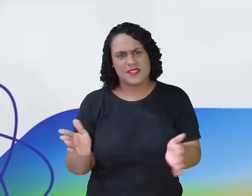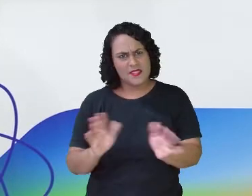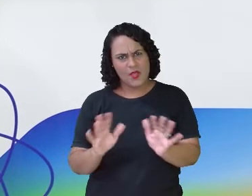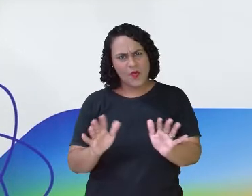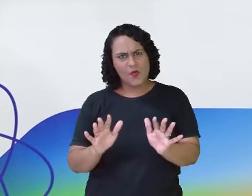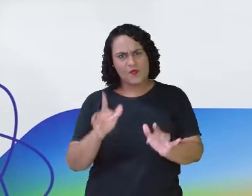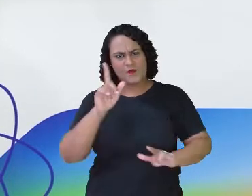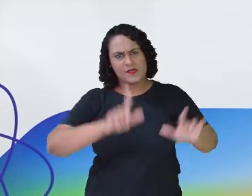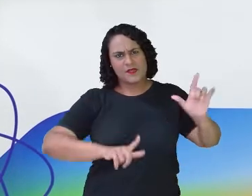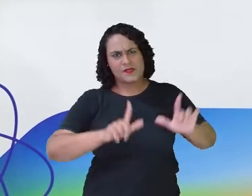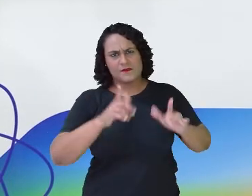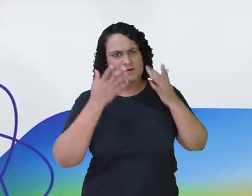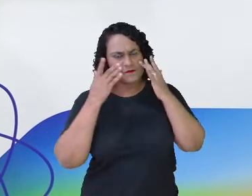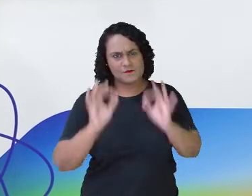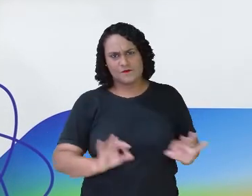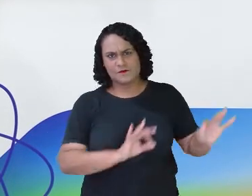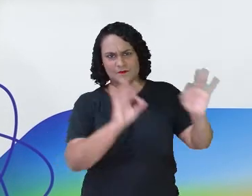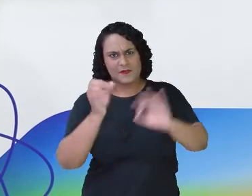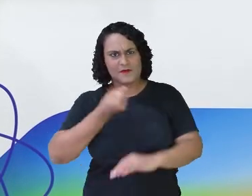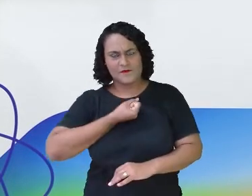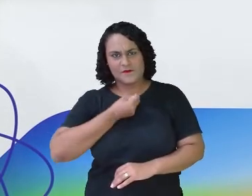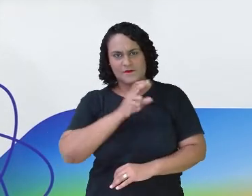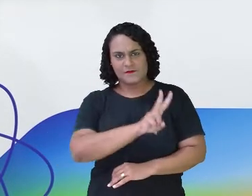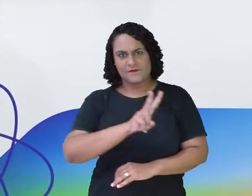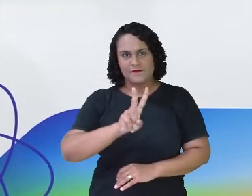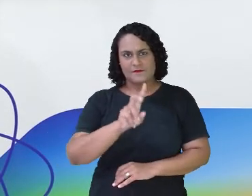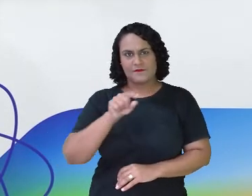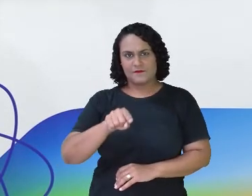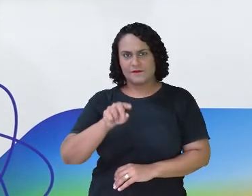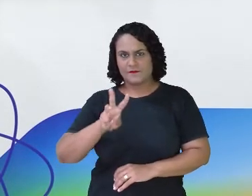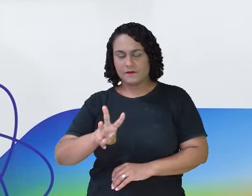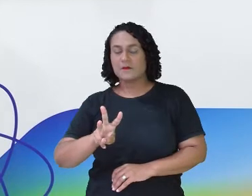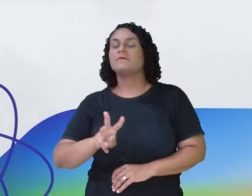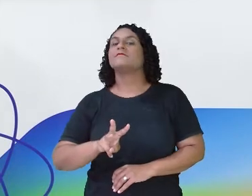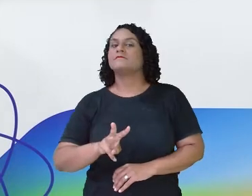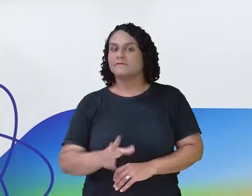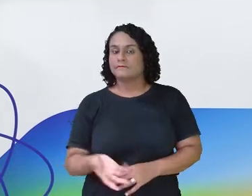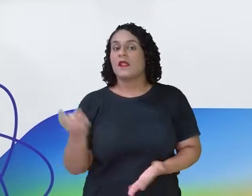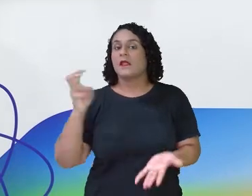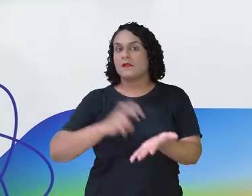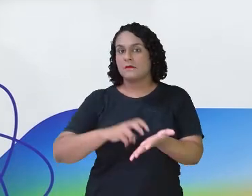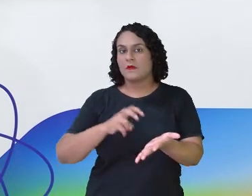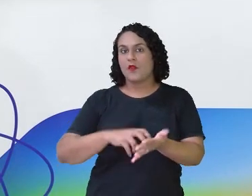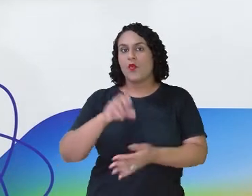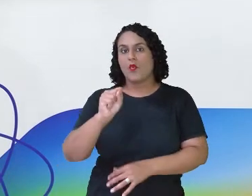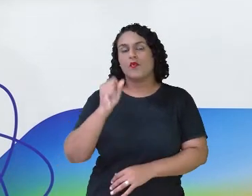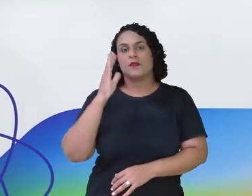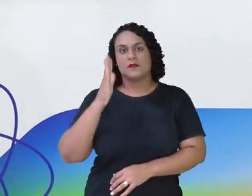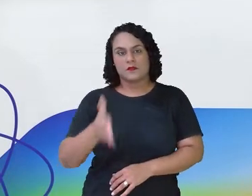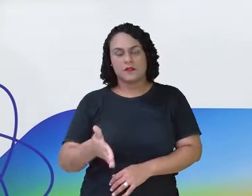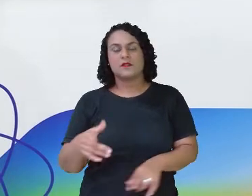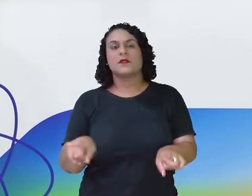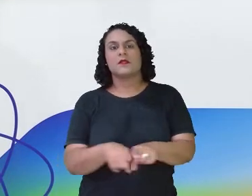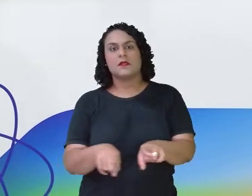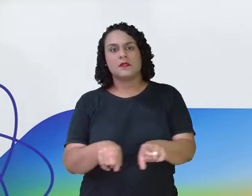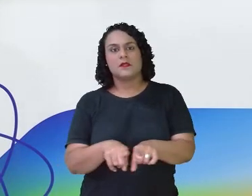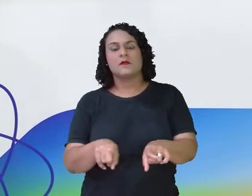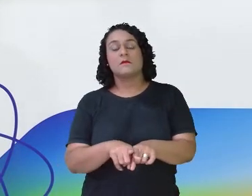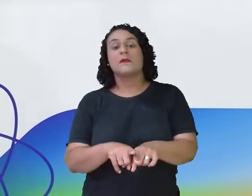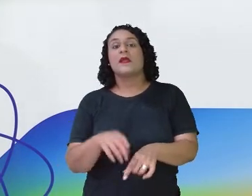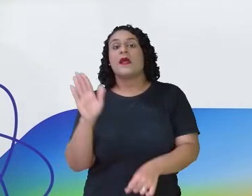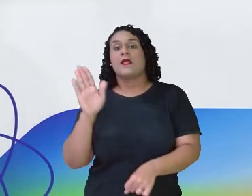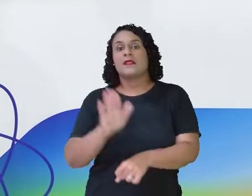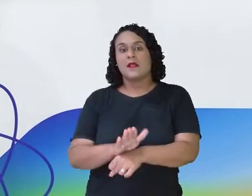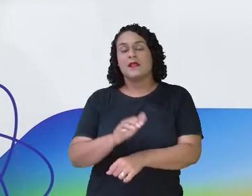TV Nova no canal 22.3, passa de manhã às 8h30 e a finzinho de tarde às 18 horas, estamos lá na